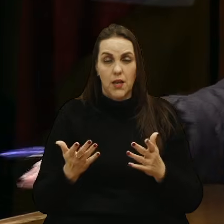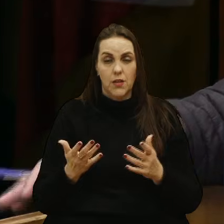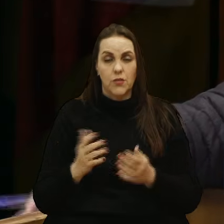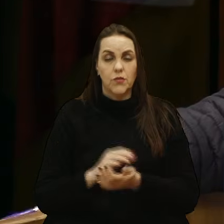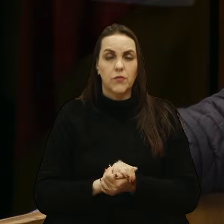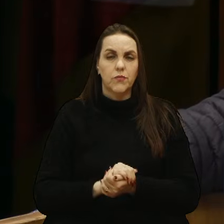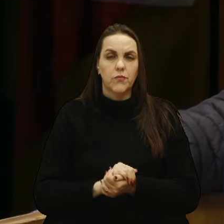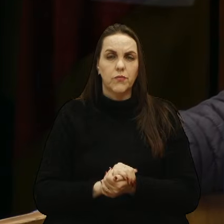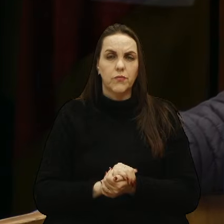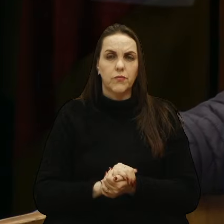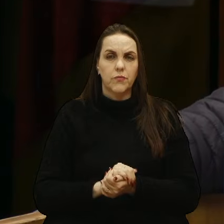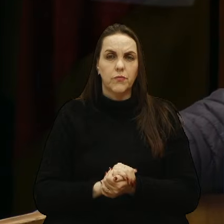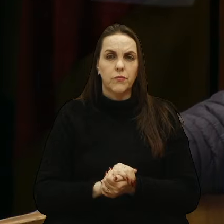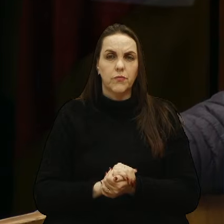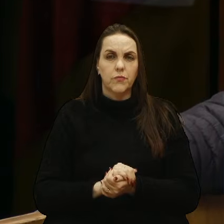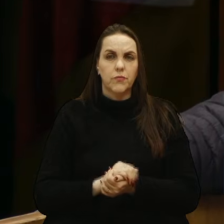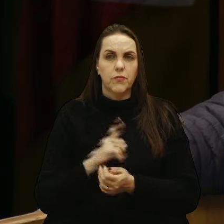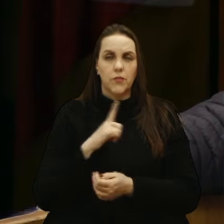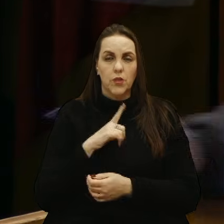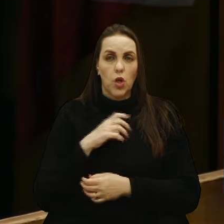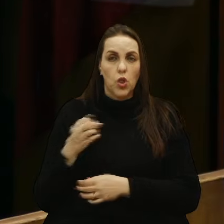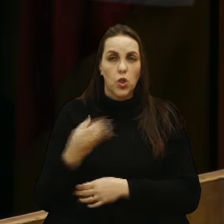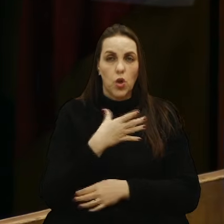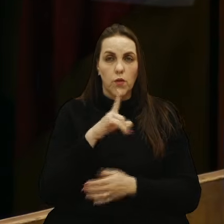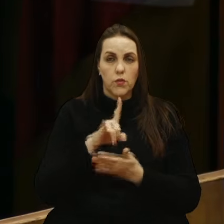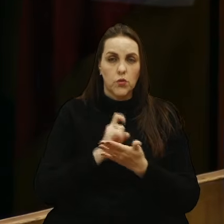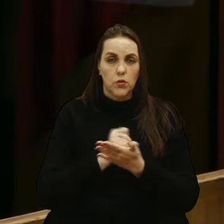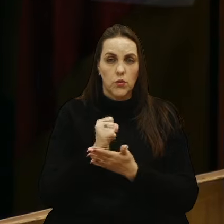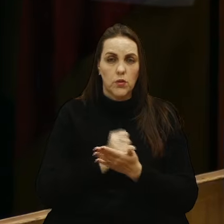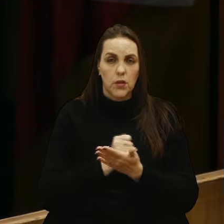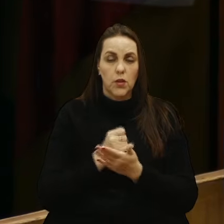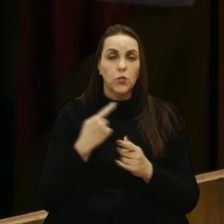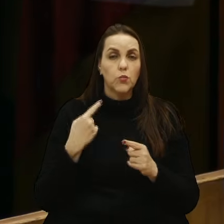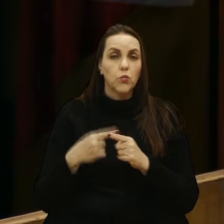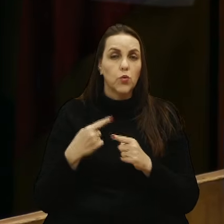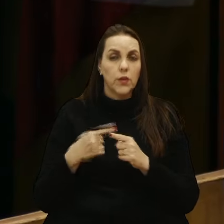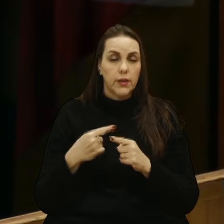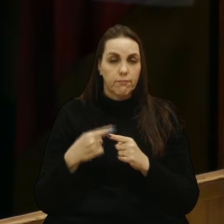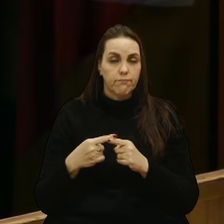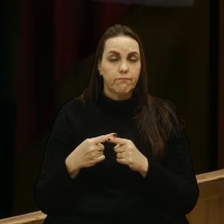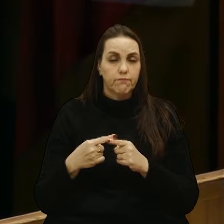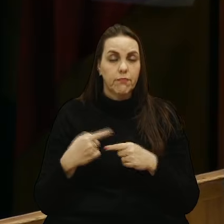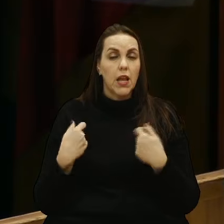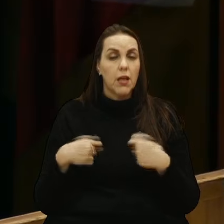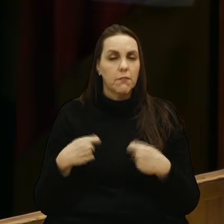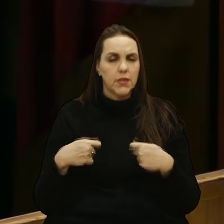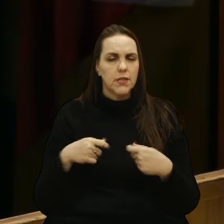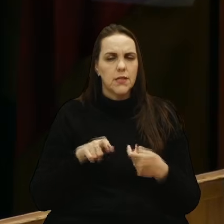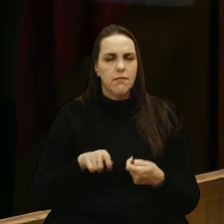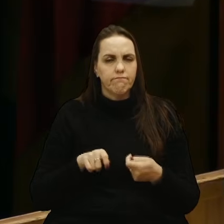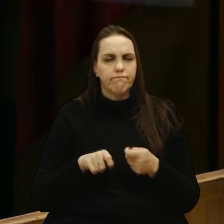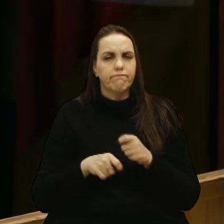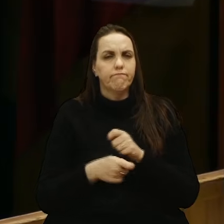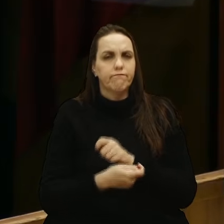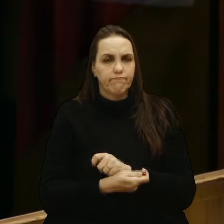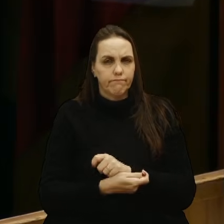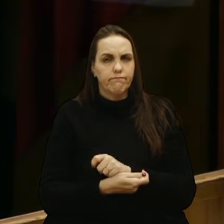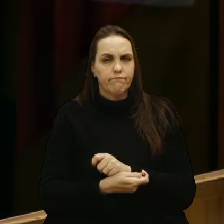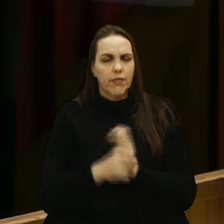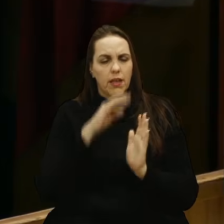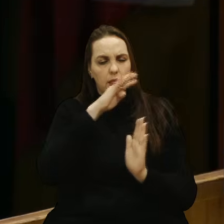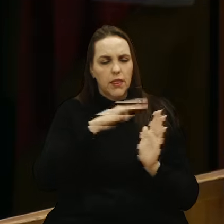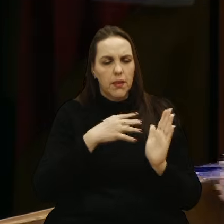obter novos contratos, porque ela precisa se adequar à tabela